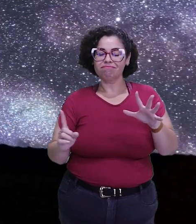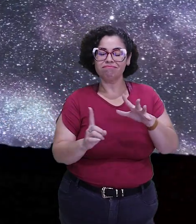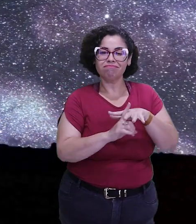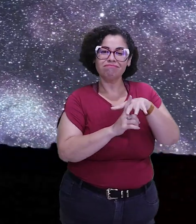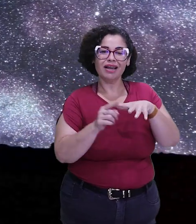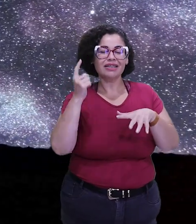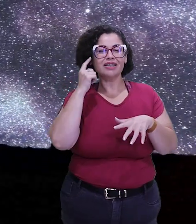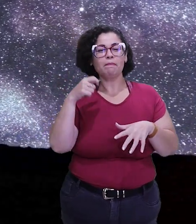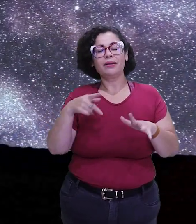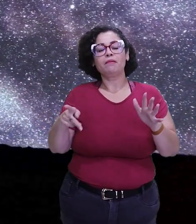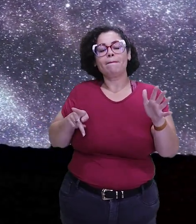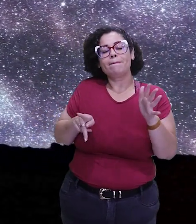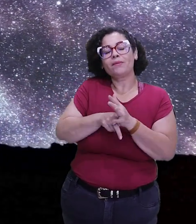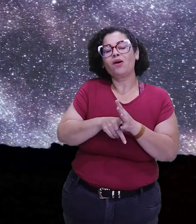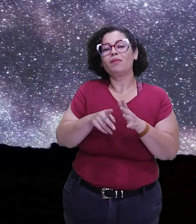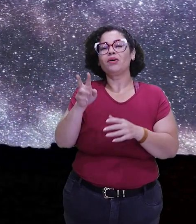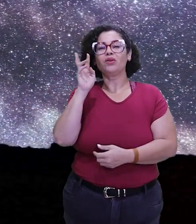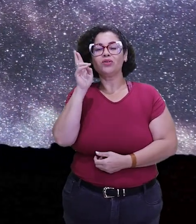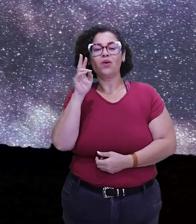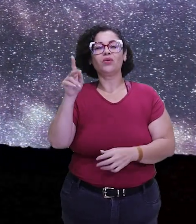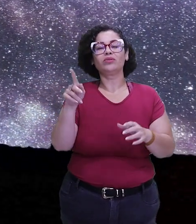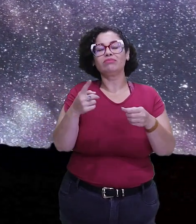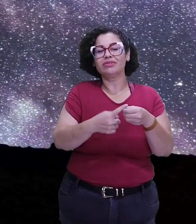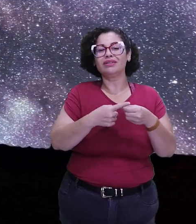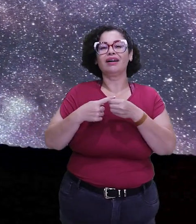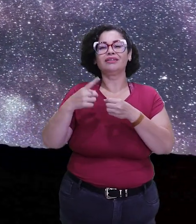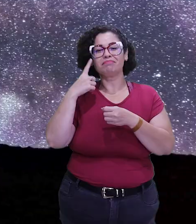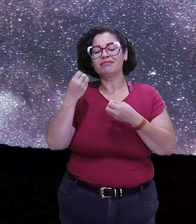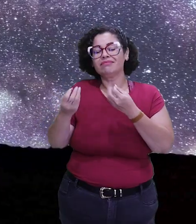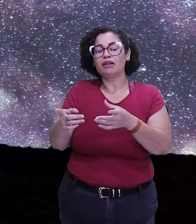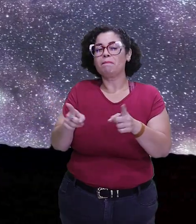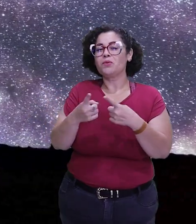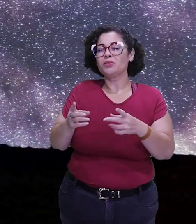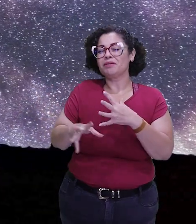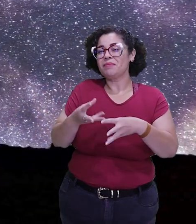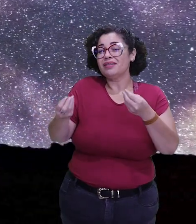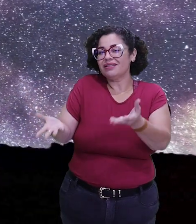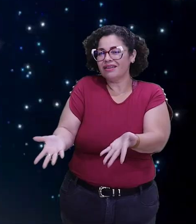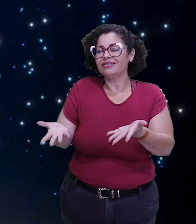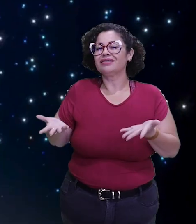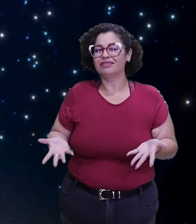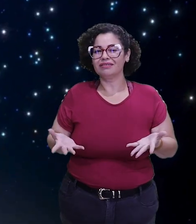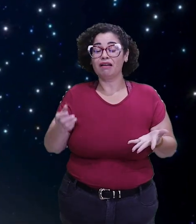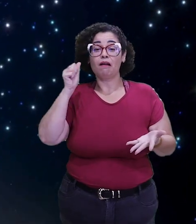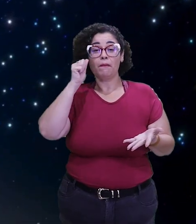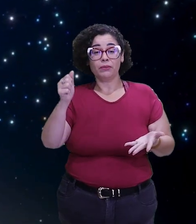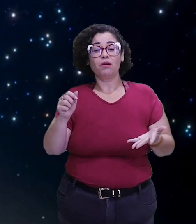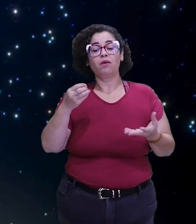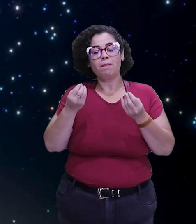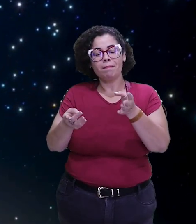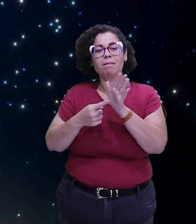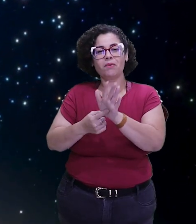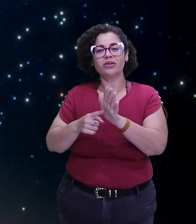da cidade. A música é um presente silencioso, quase mágico. E aqui o autor faz uma